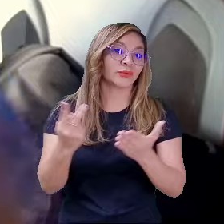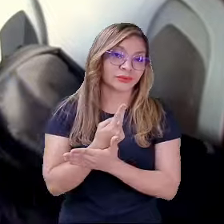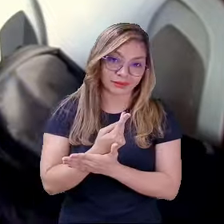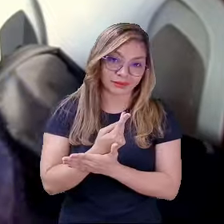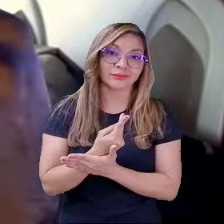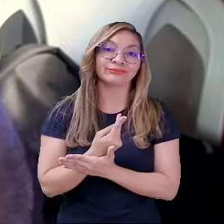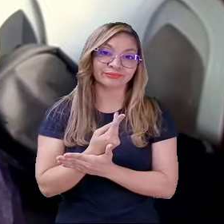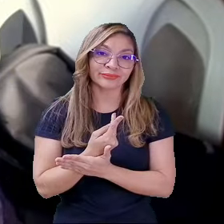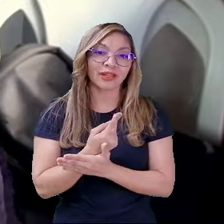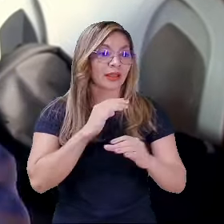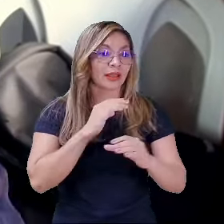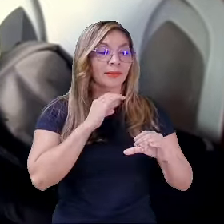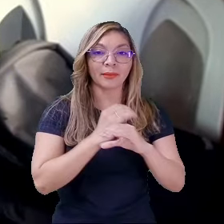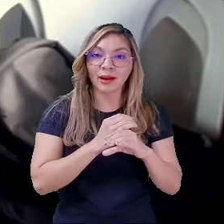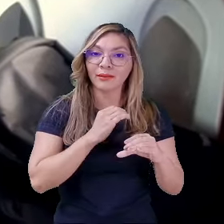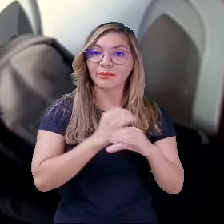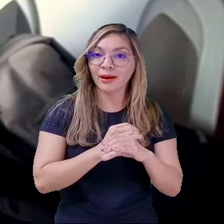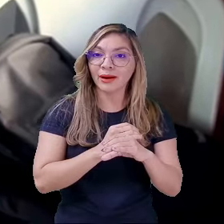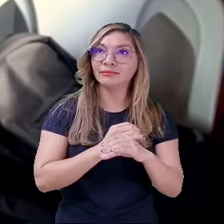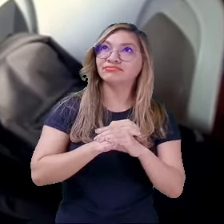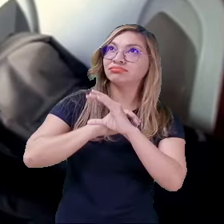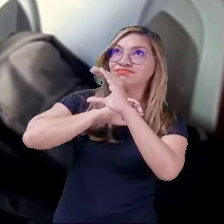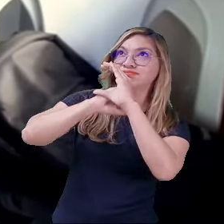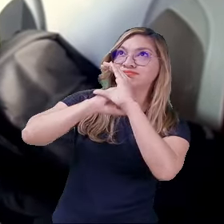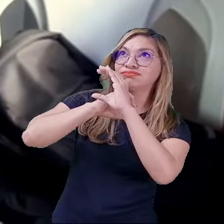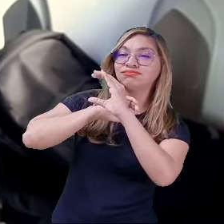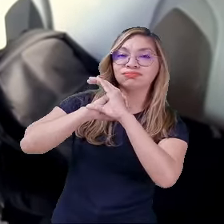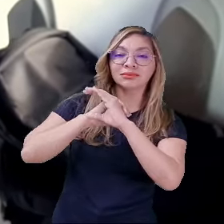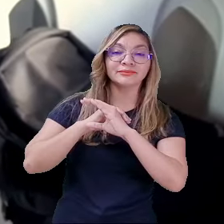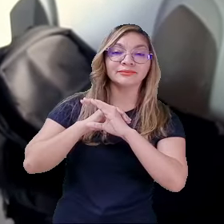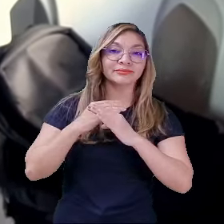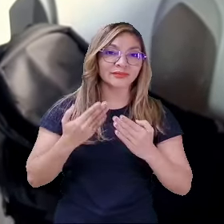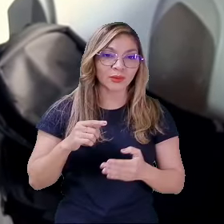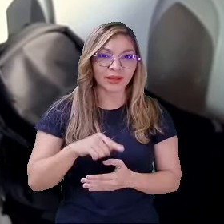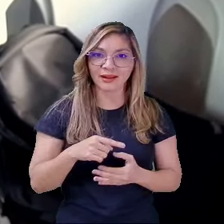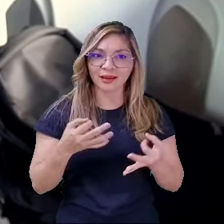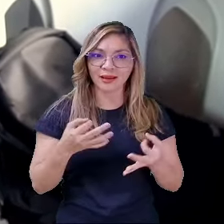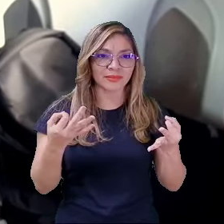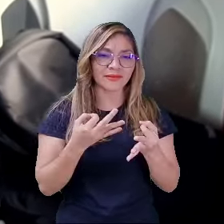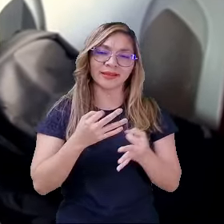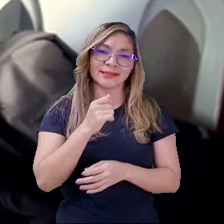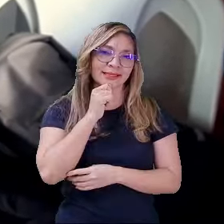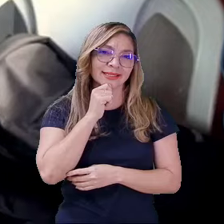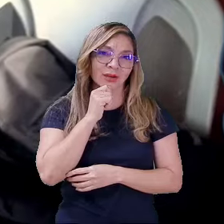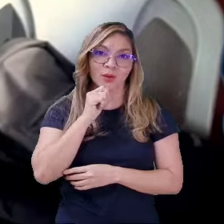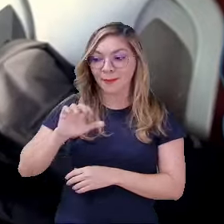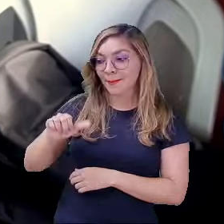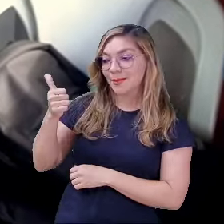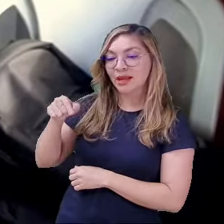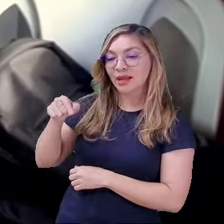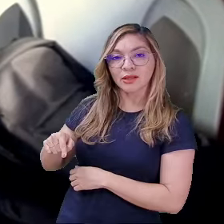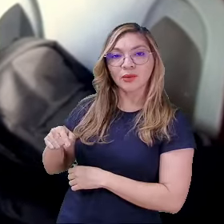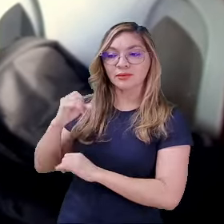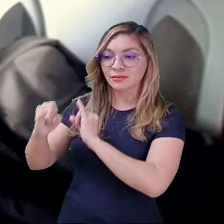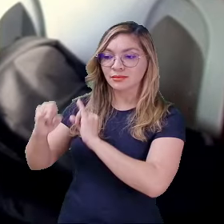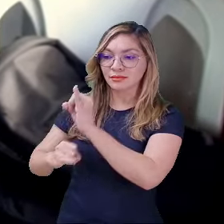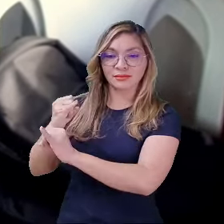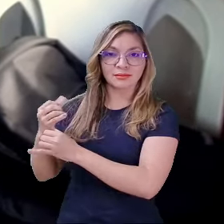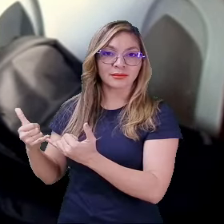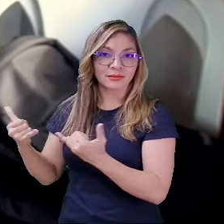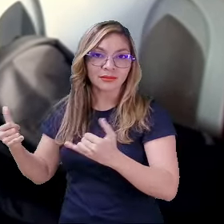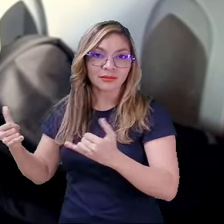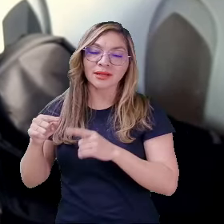de comunicação, né, com satélite. Então, nesse ponto, ela não chega a ser tão boa quanto uma internet fibrada. No entanto, ela é uma